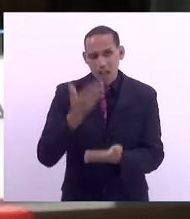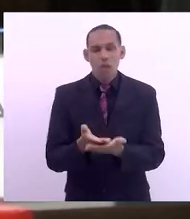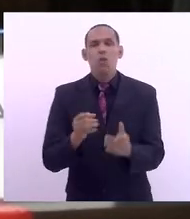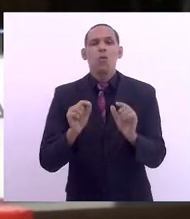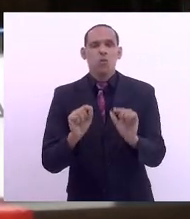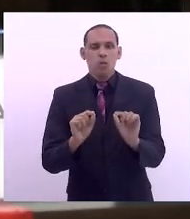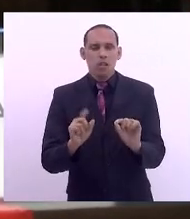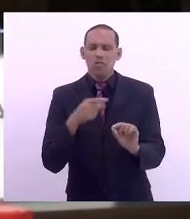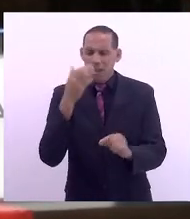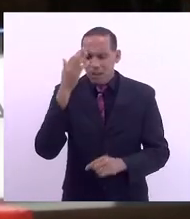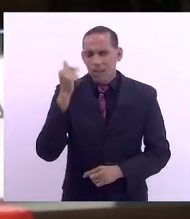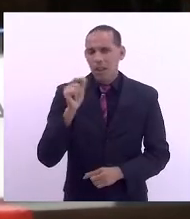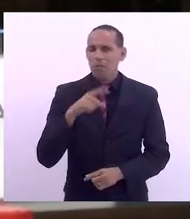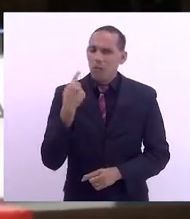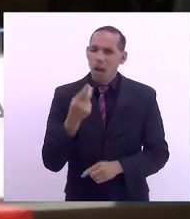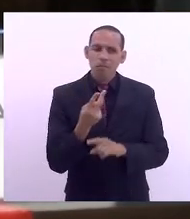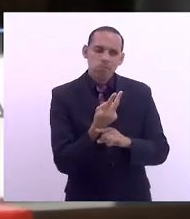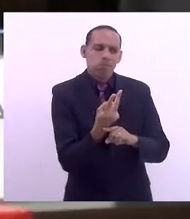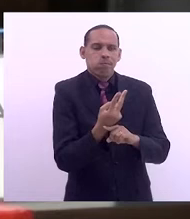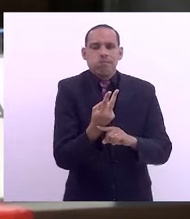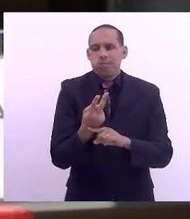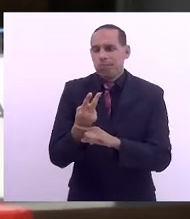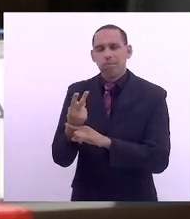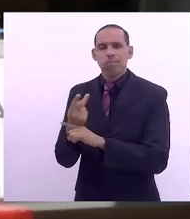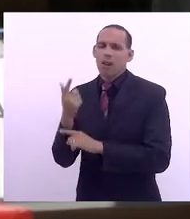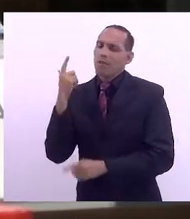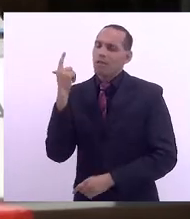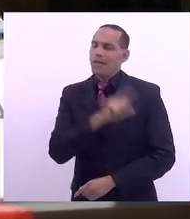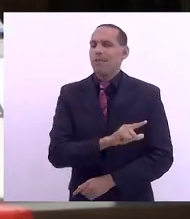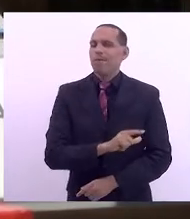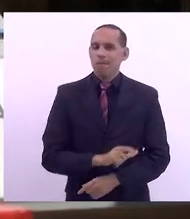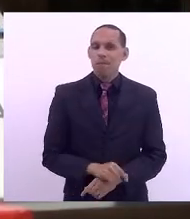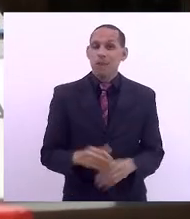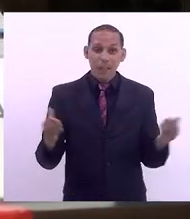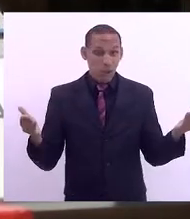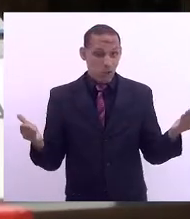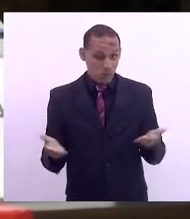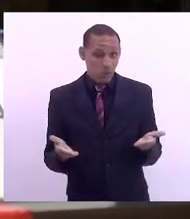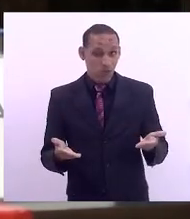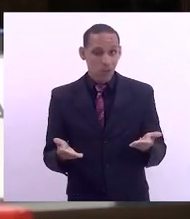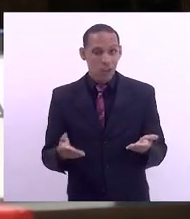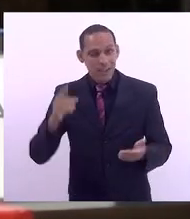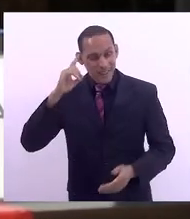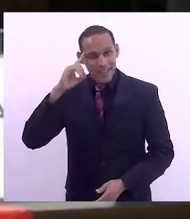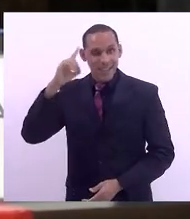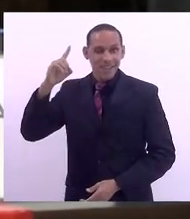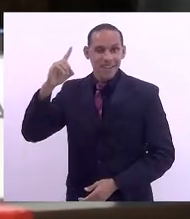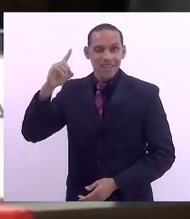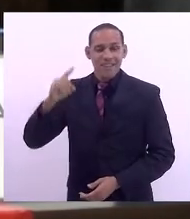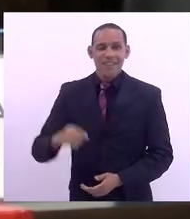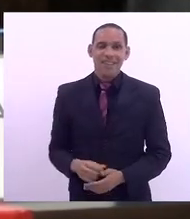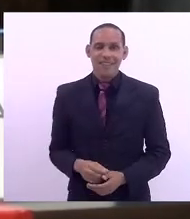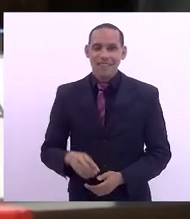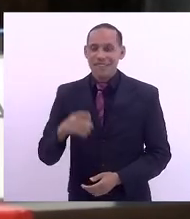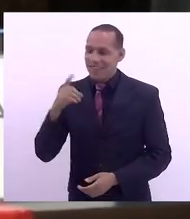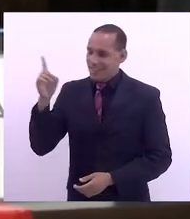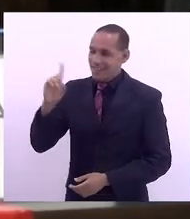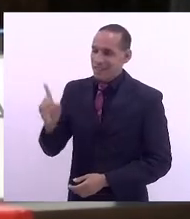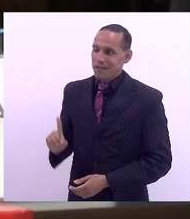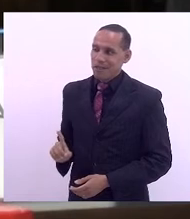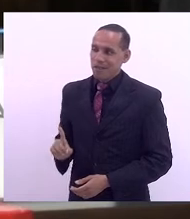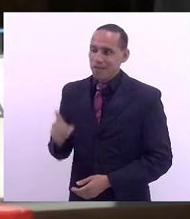e sabemos que nós vamos buscar e que nós vamos conseguir. Hoje é um dia, deputada Dani